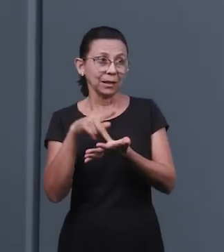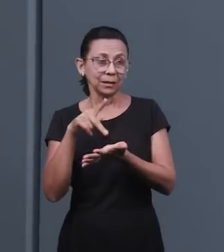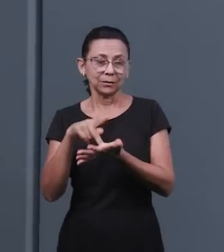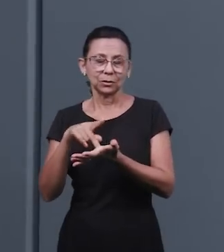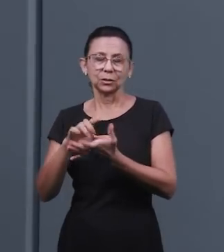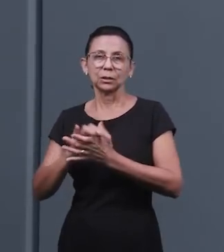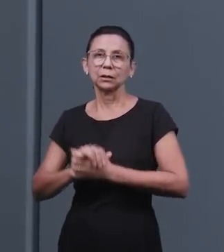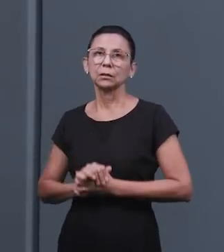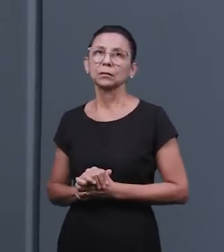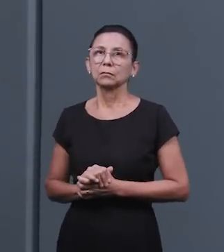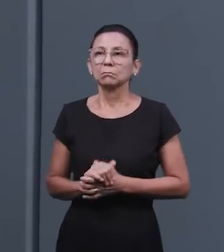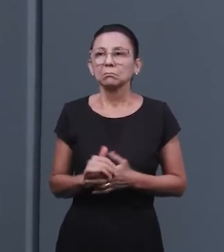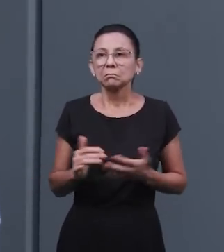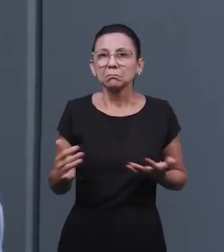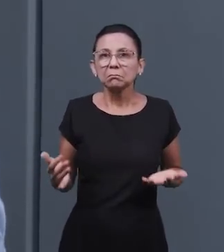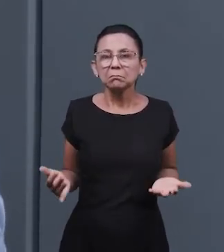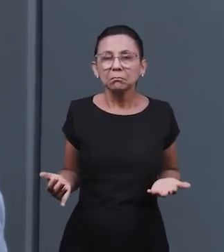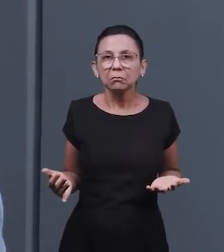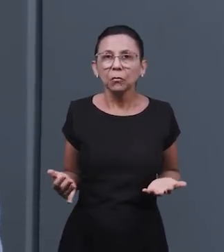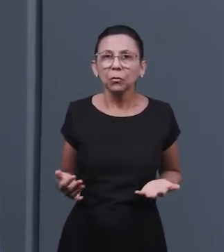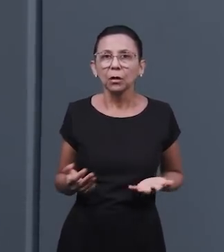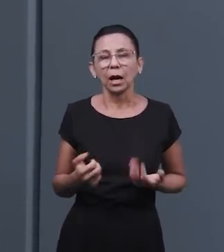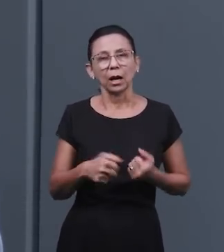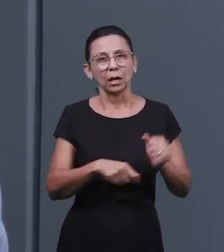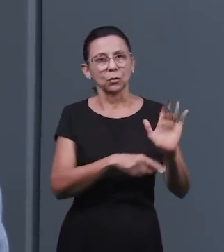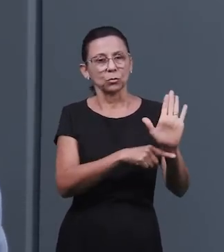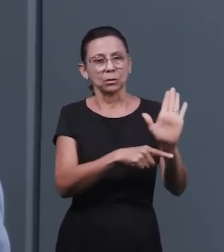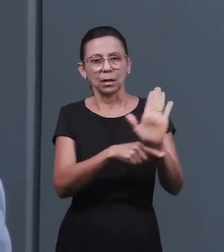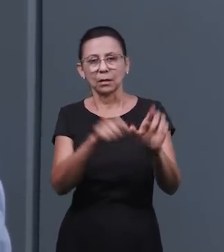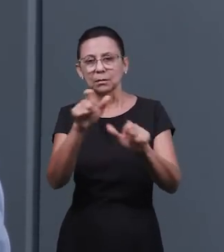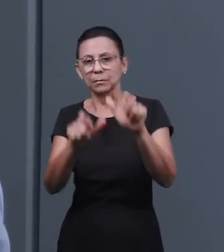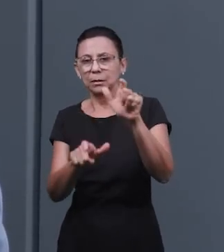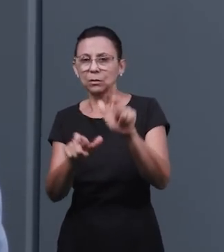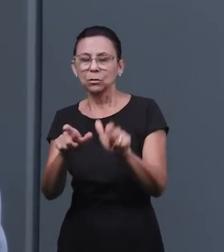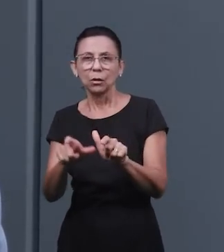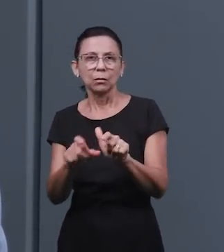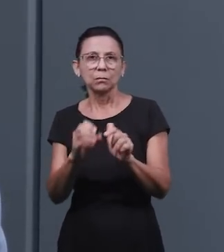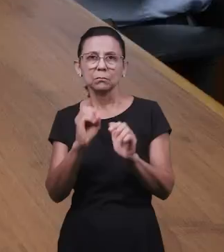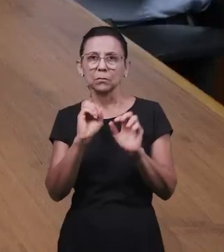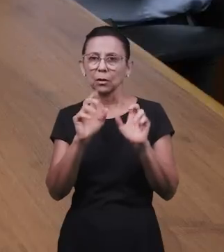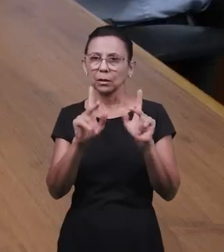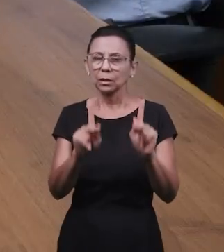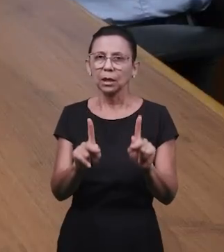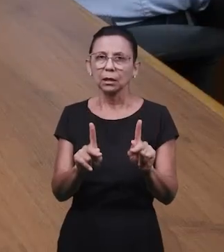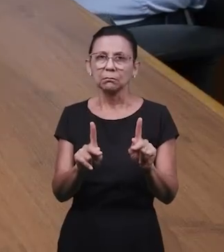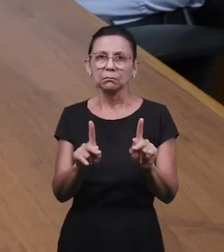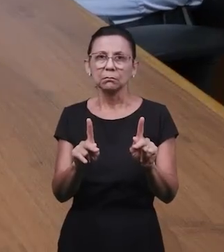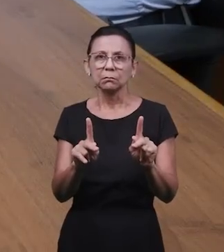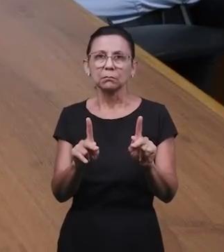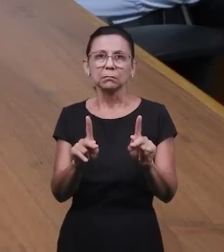bem para o próximo, para isso, Jesus não precisava ter morrido na cruz do Calvário.